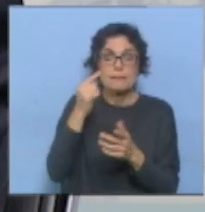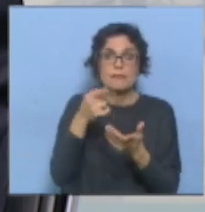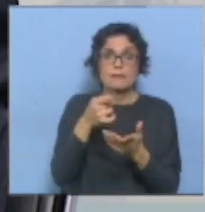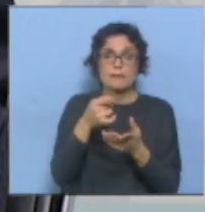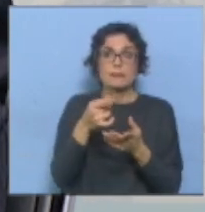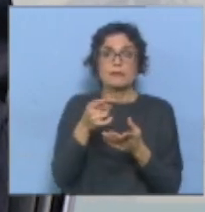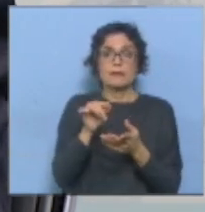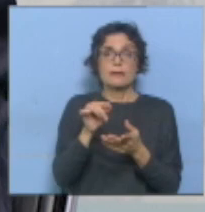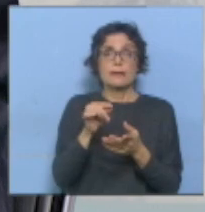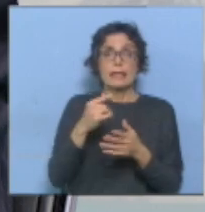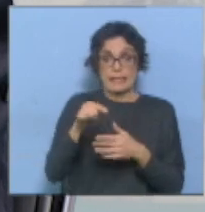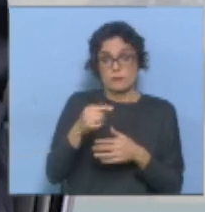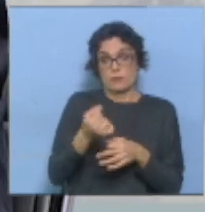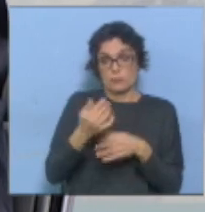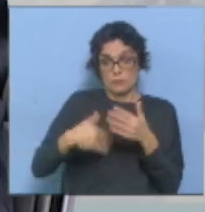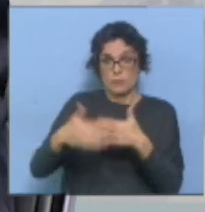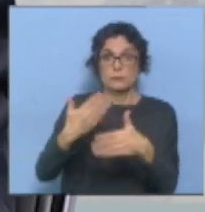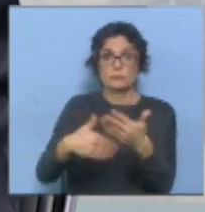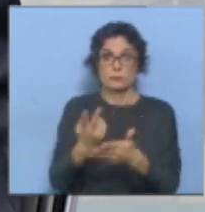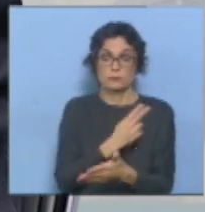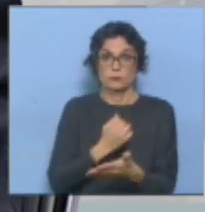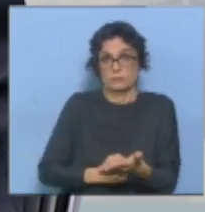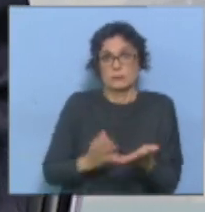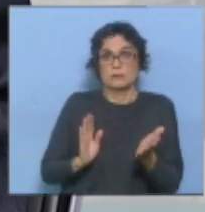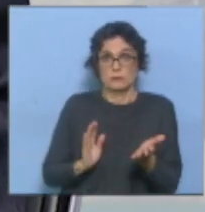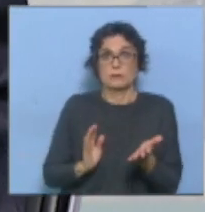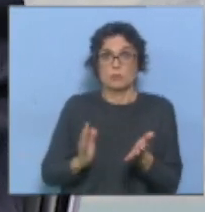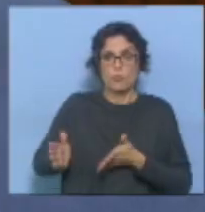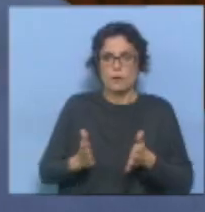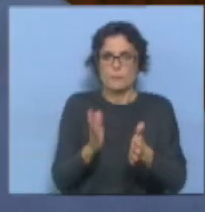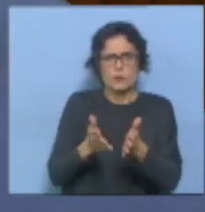universidade já indicam um caminho feito